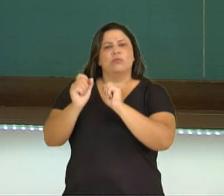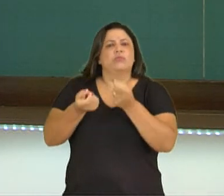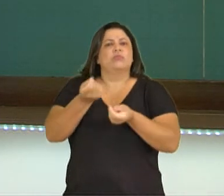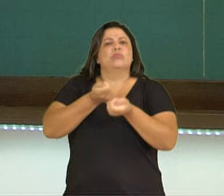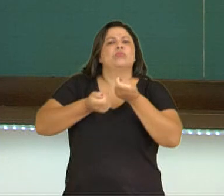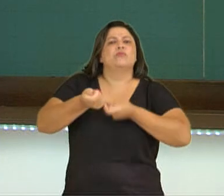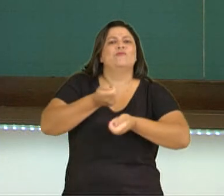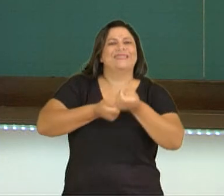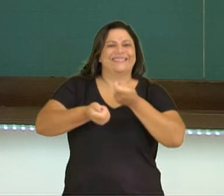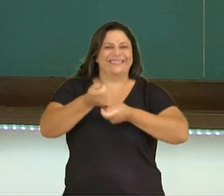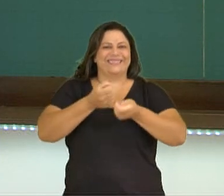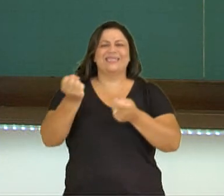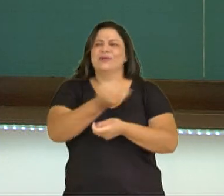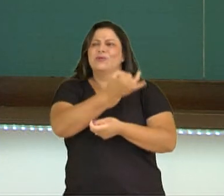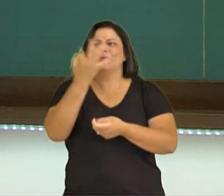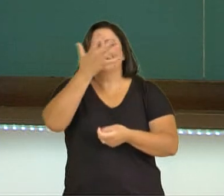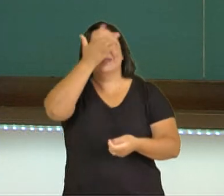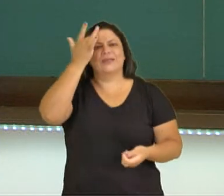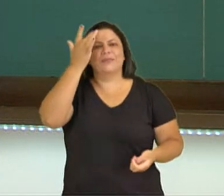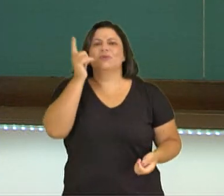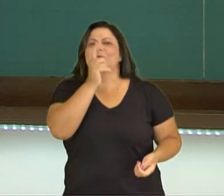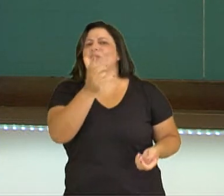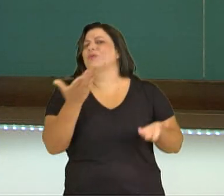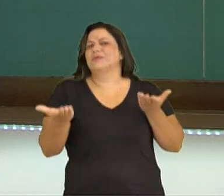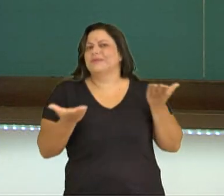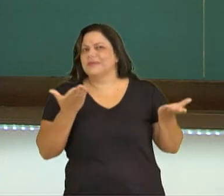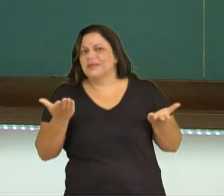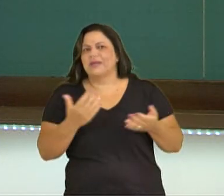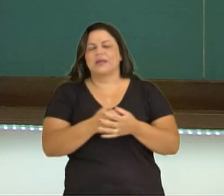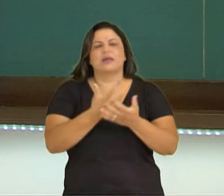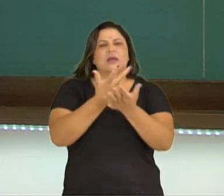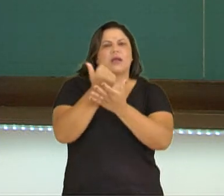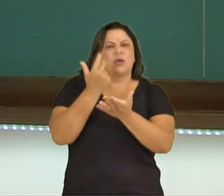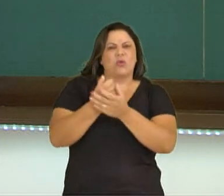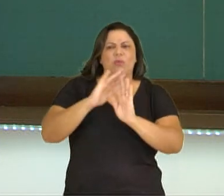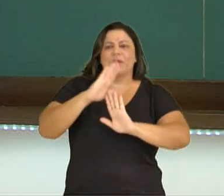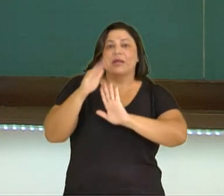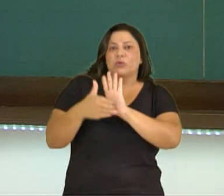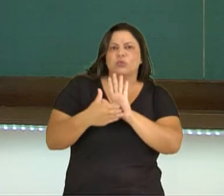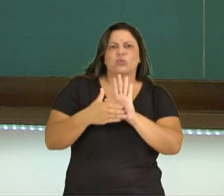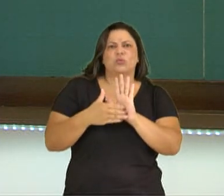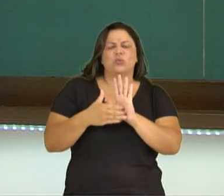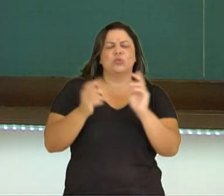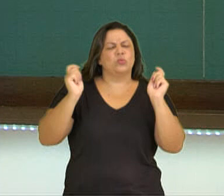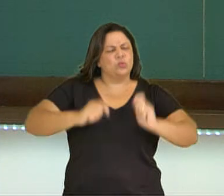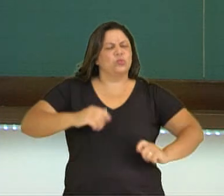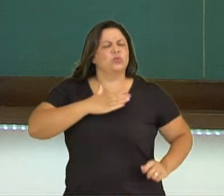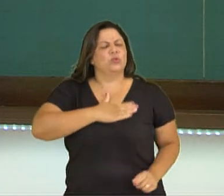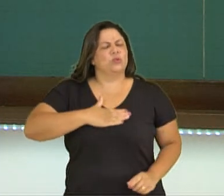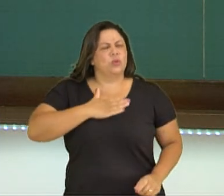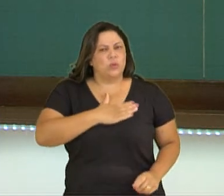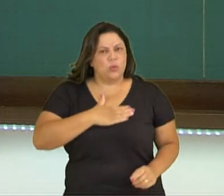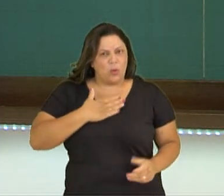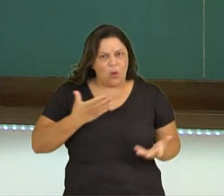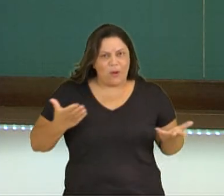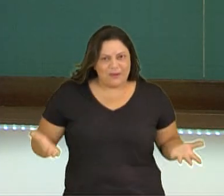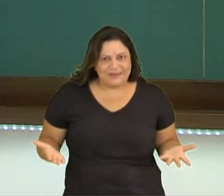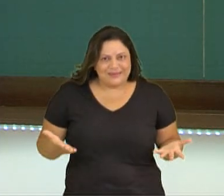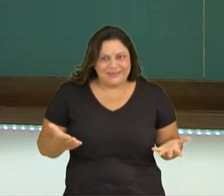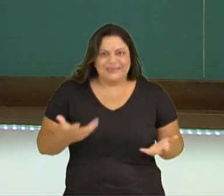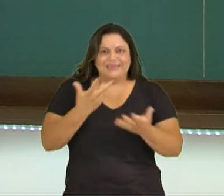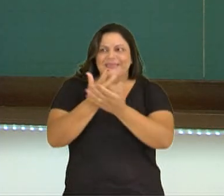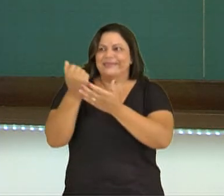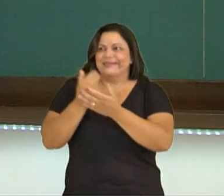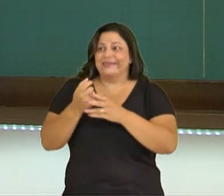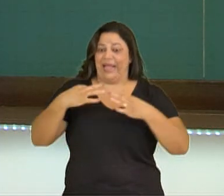aquela pessoa consegue comprar? Será que ela consegue comprar tudo que ela gosta no mercado? Será que ela consegue comprar todas